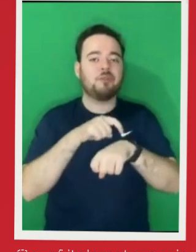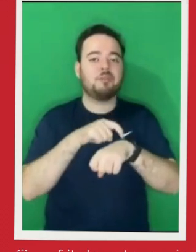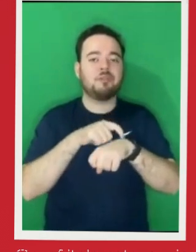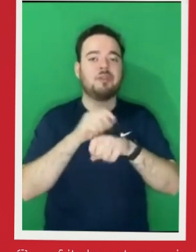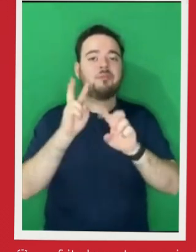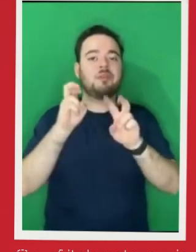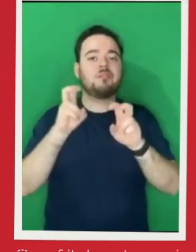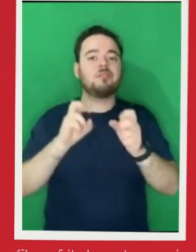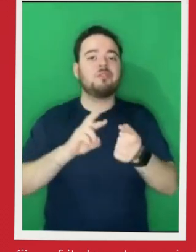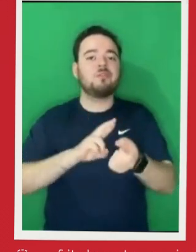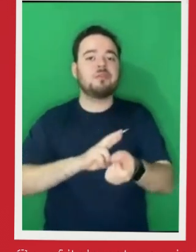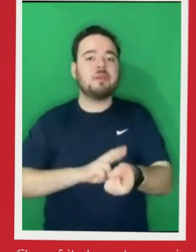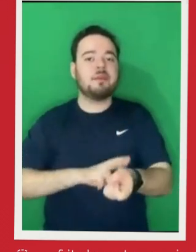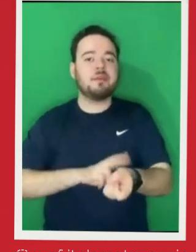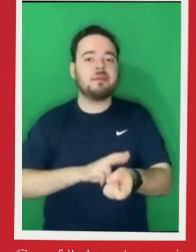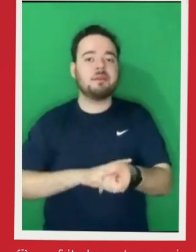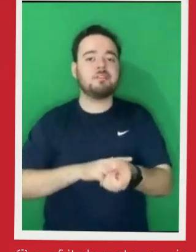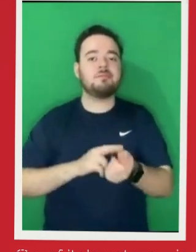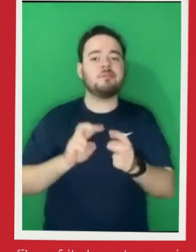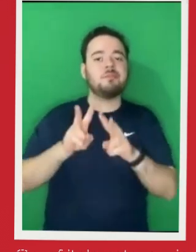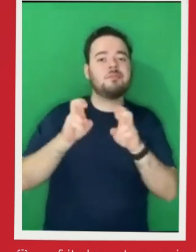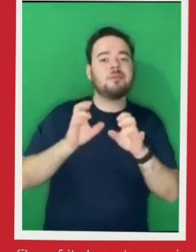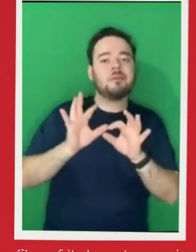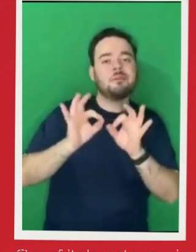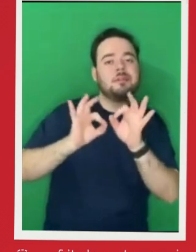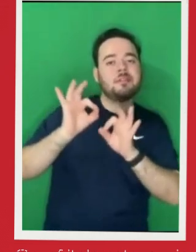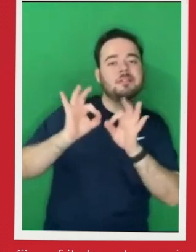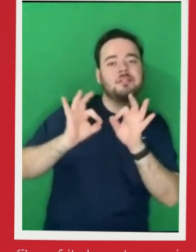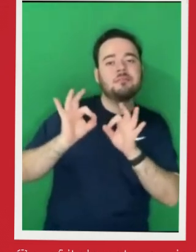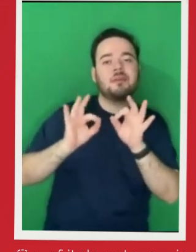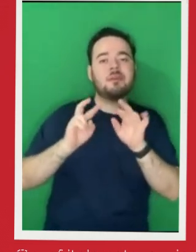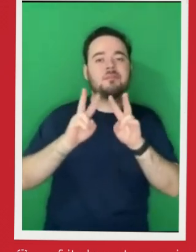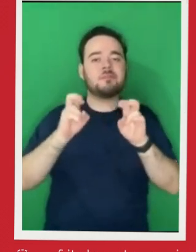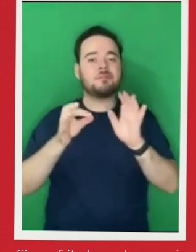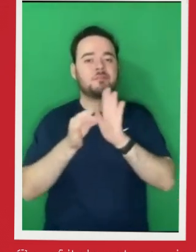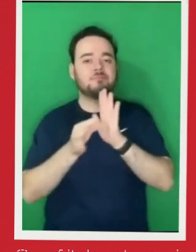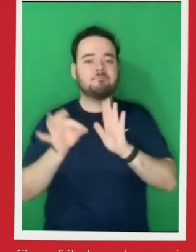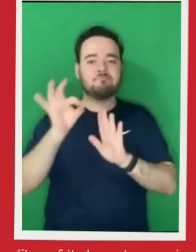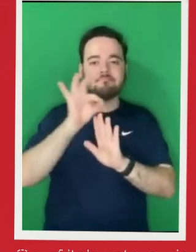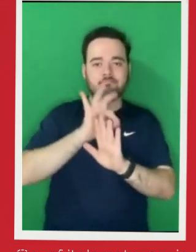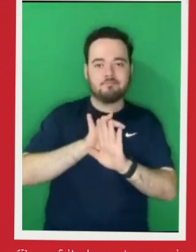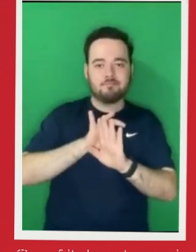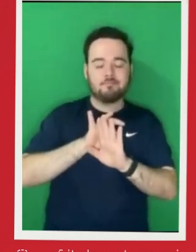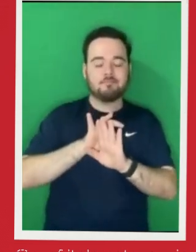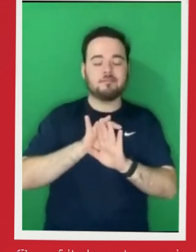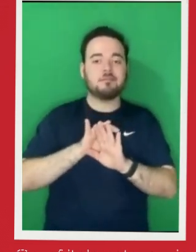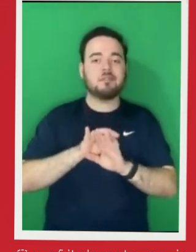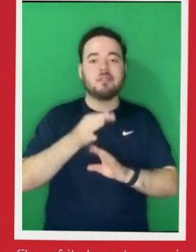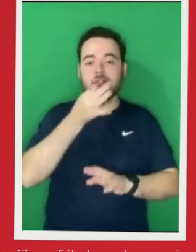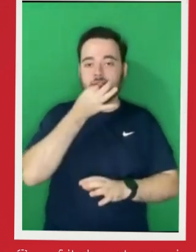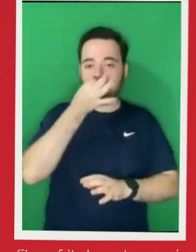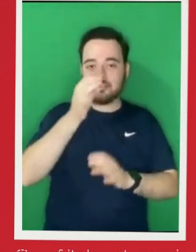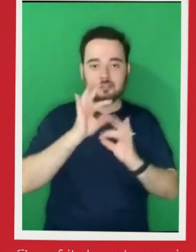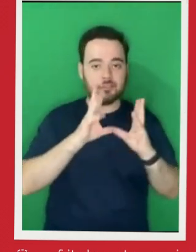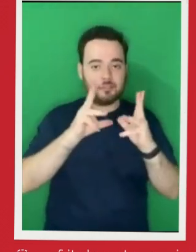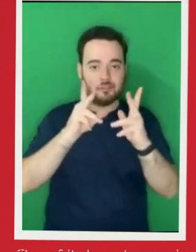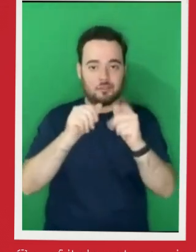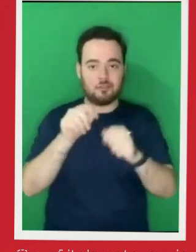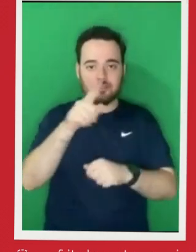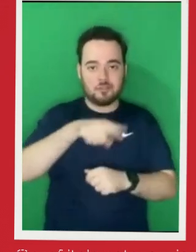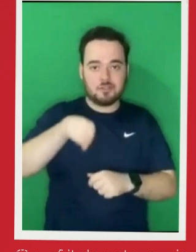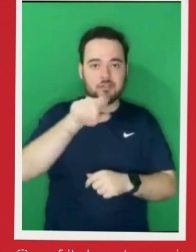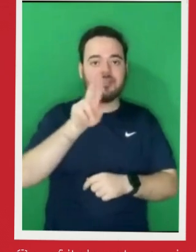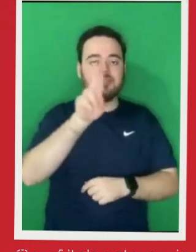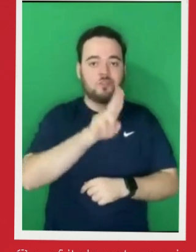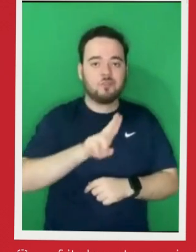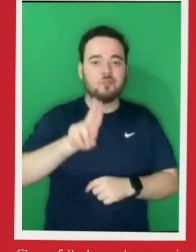o tempo é sobre ritmos, é sobre planejamentos, é sobre calendários. E eu recomendo que todos